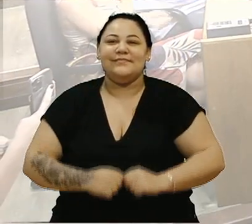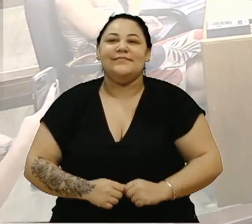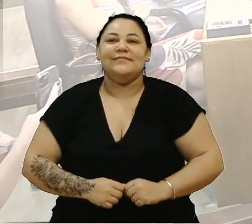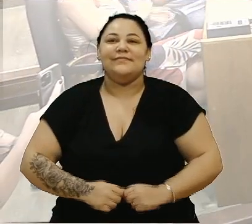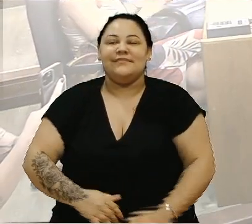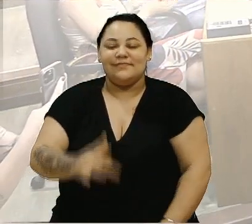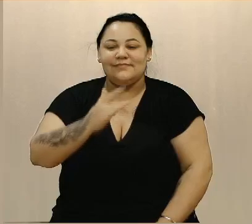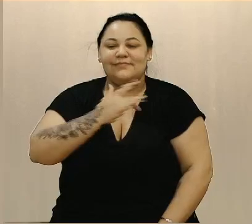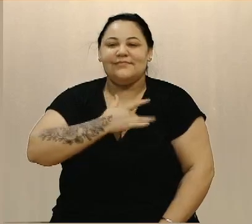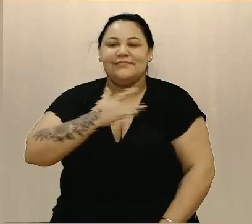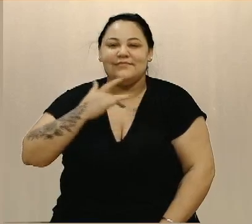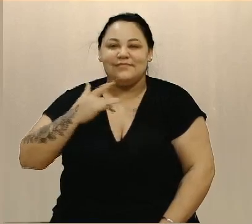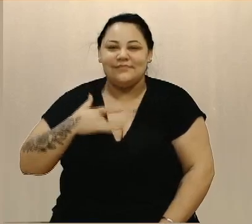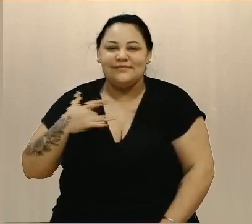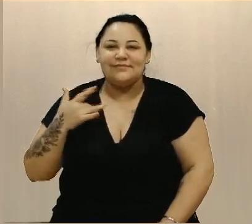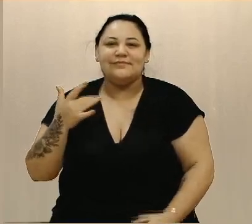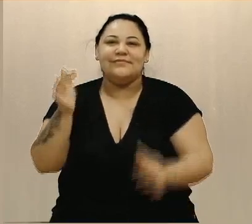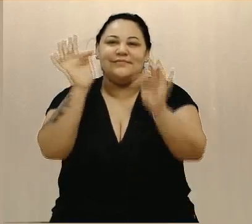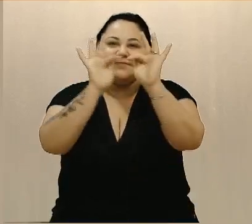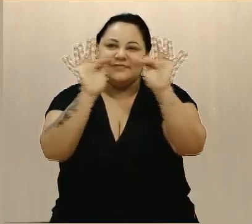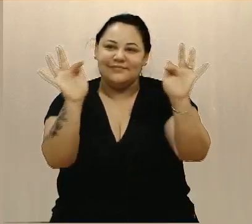parabéns, saúde,